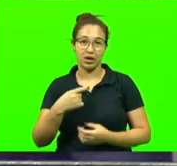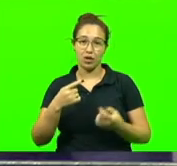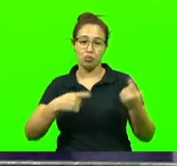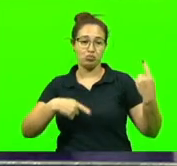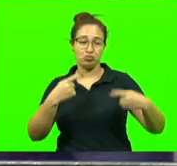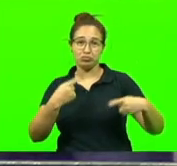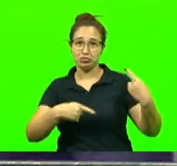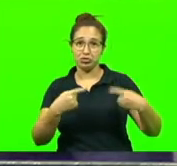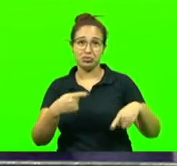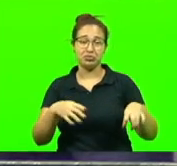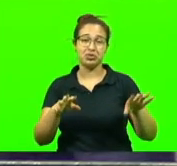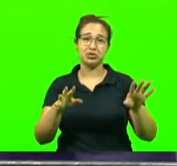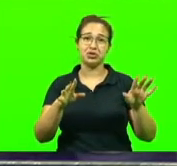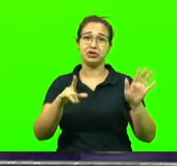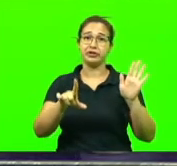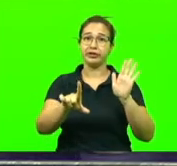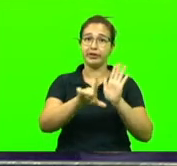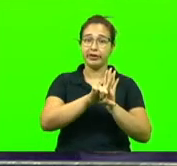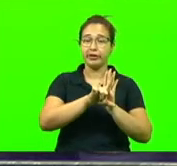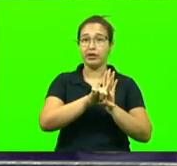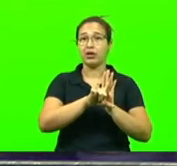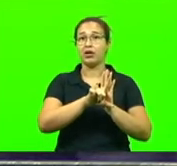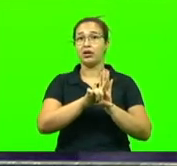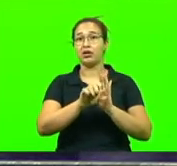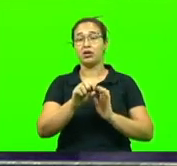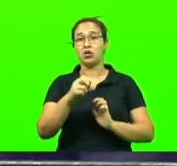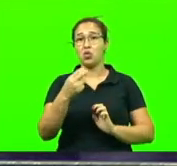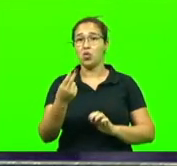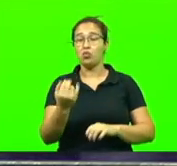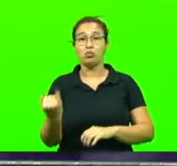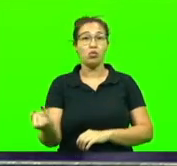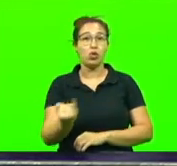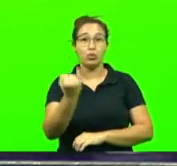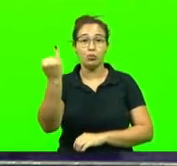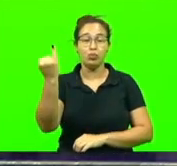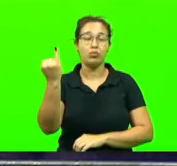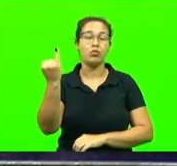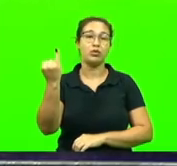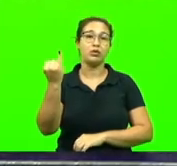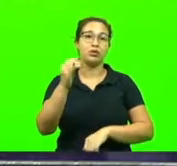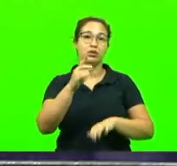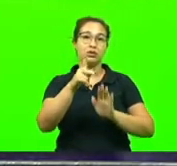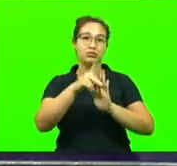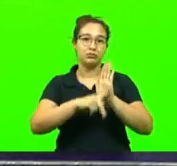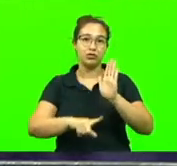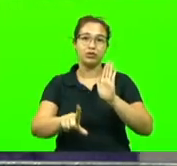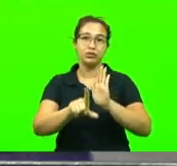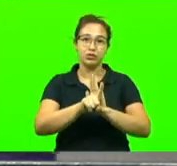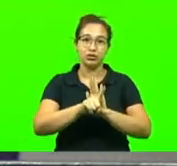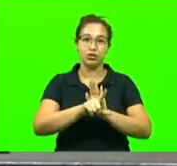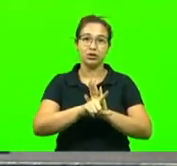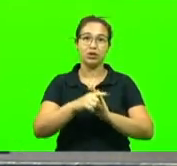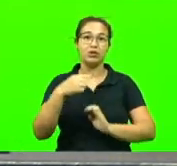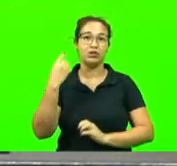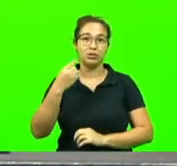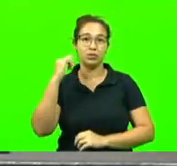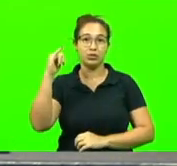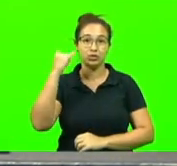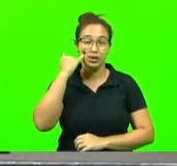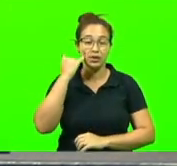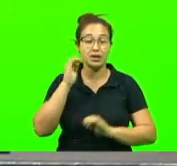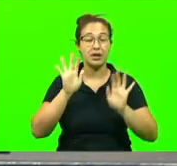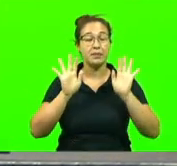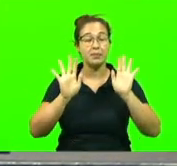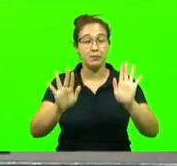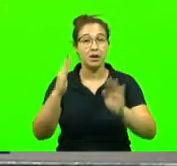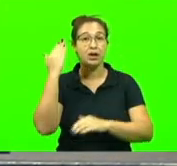discutir sobre a legalidade, aliás, a importância ou não do projeto de lei do deputado Gessé. Mas entendo